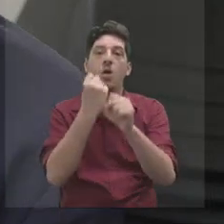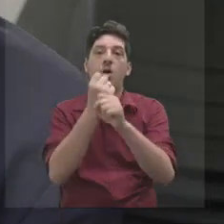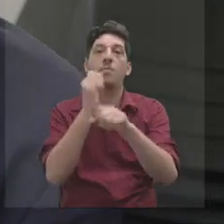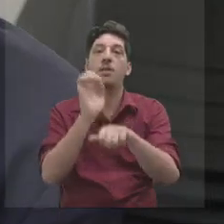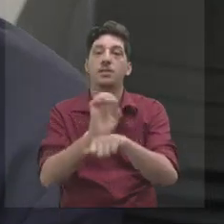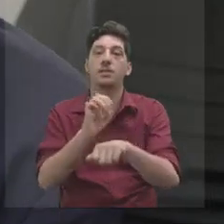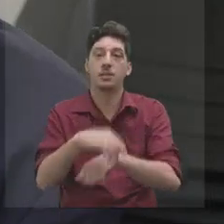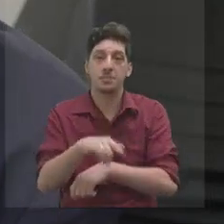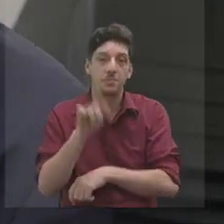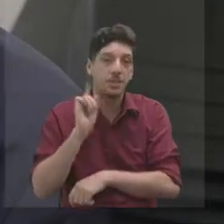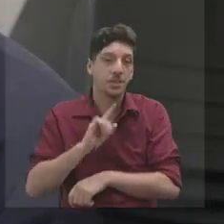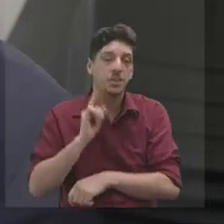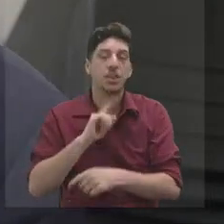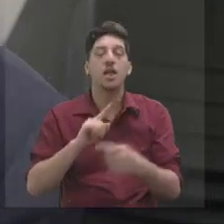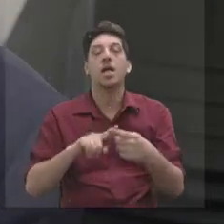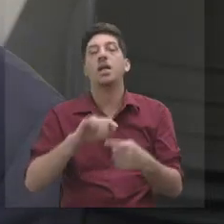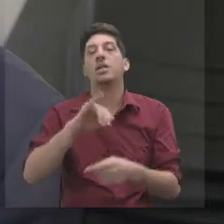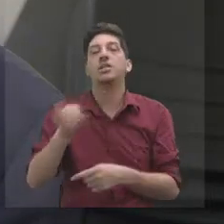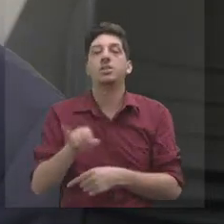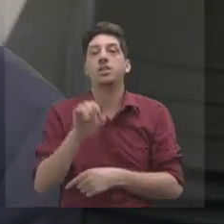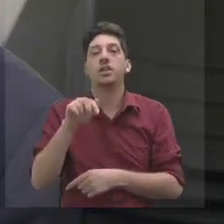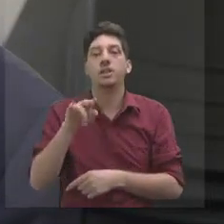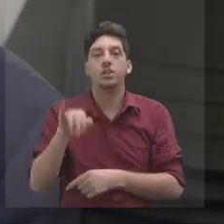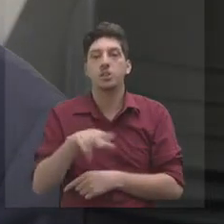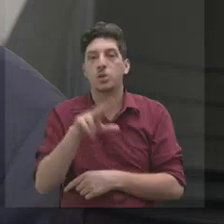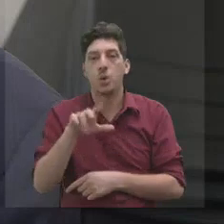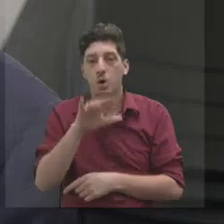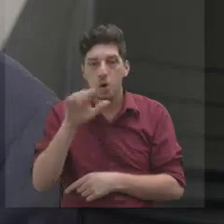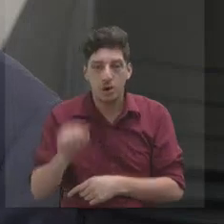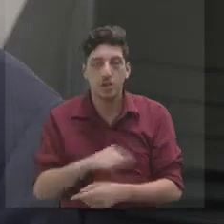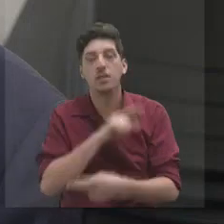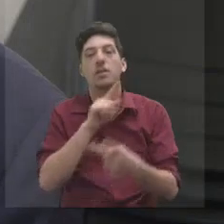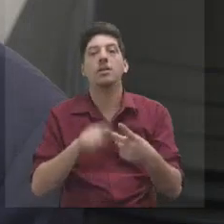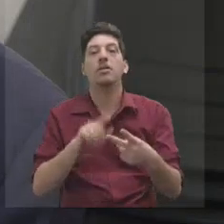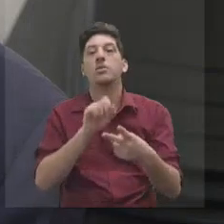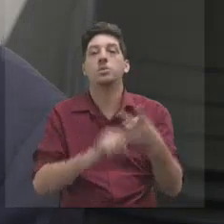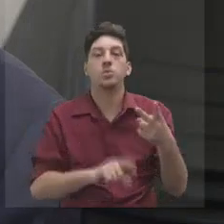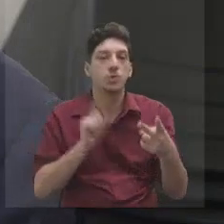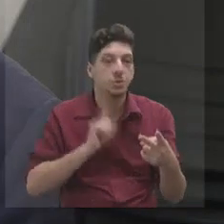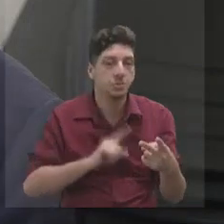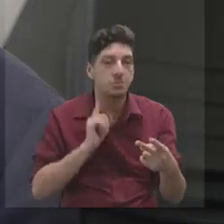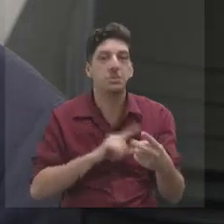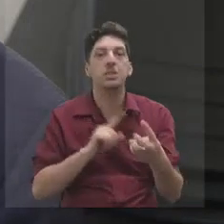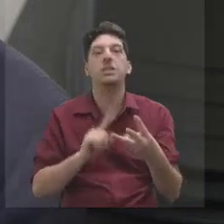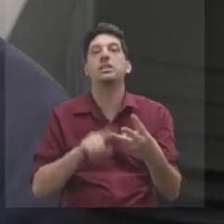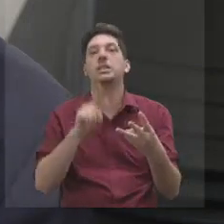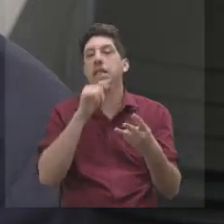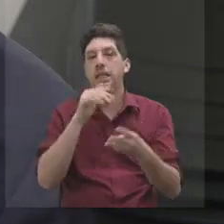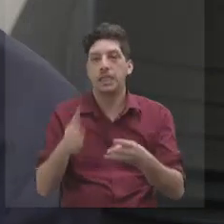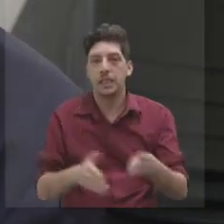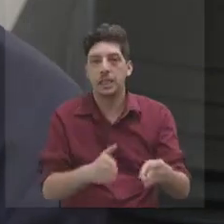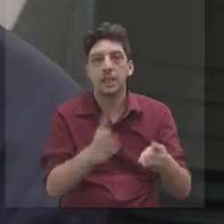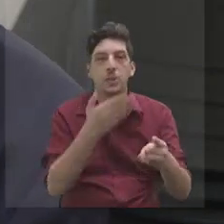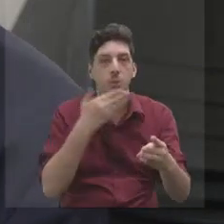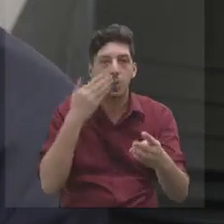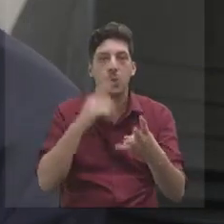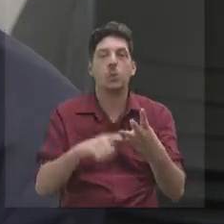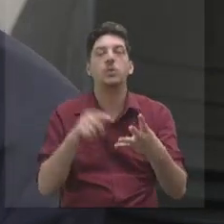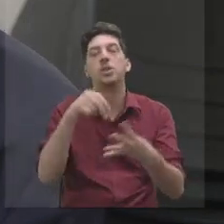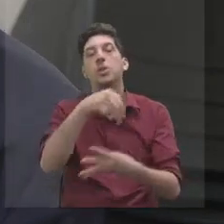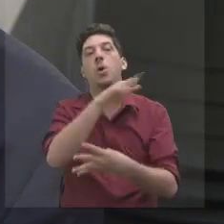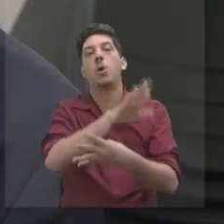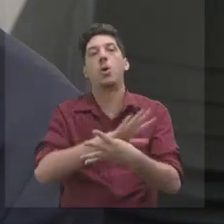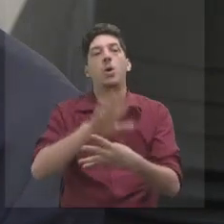estado de Minas no Rio Doce no Noroeste e eu quero aqui reconhecer